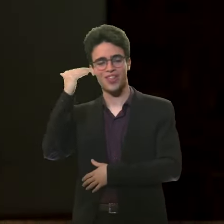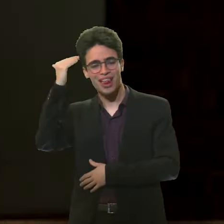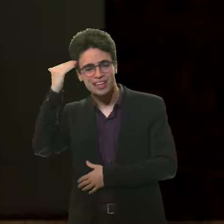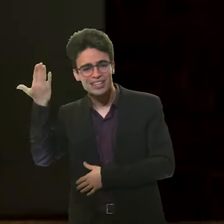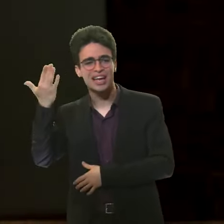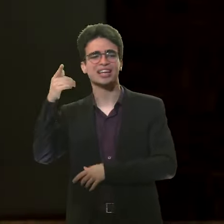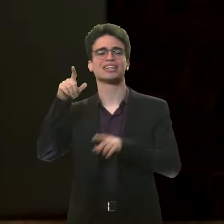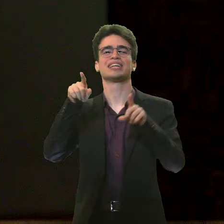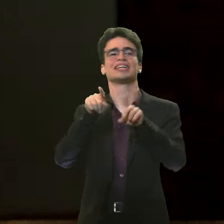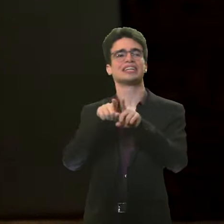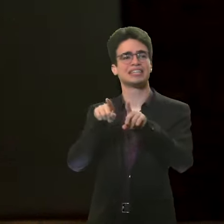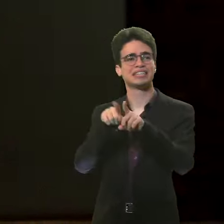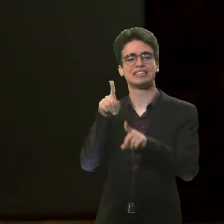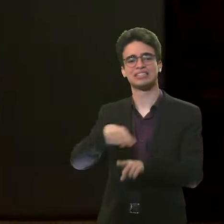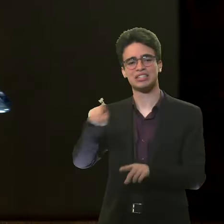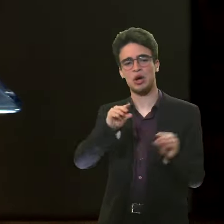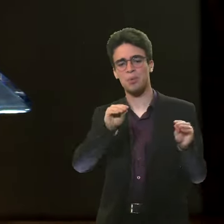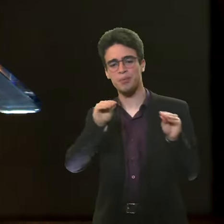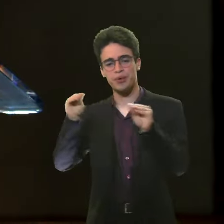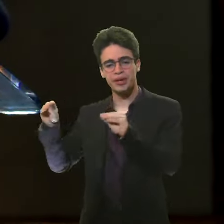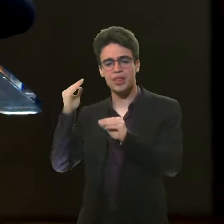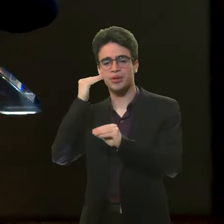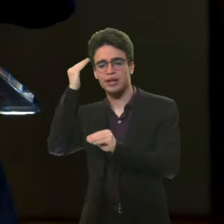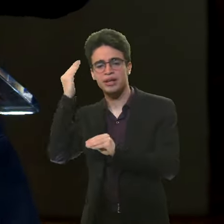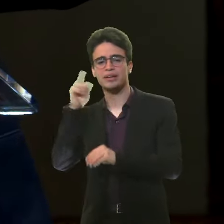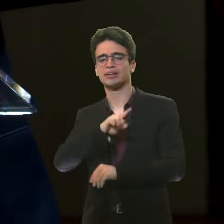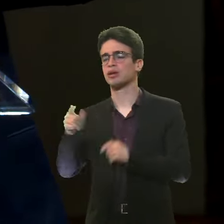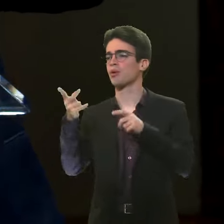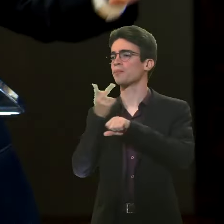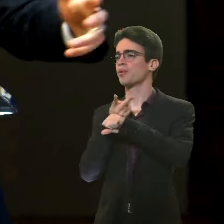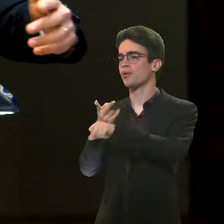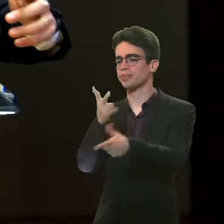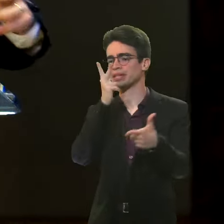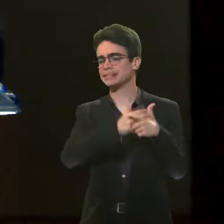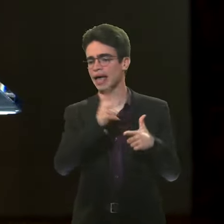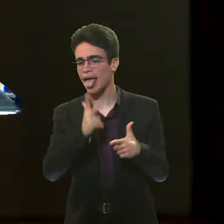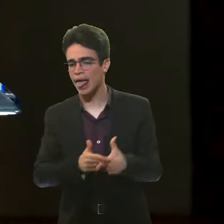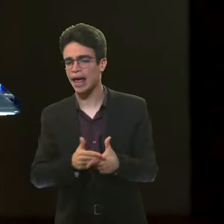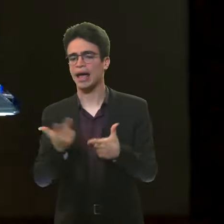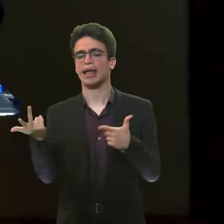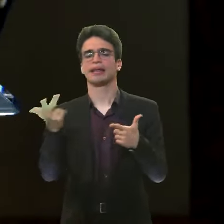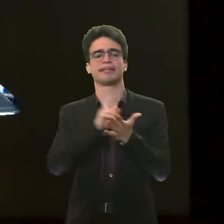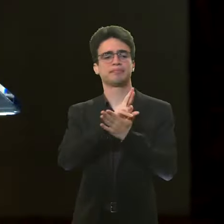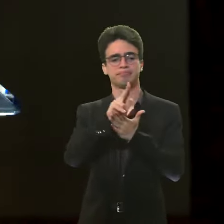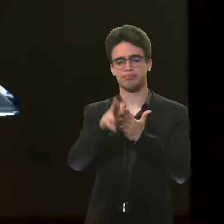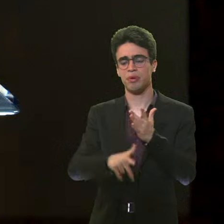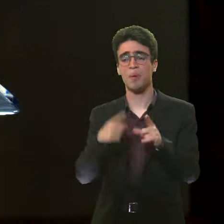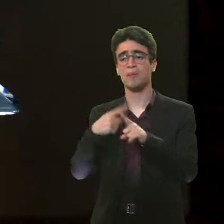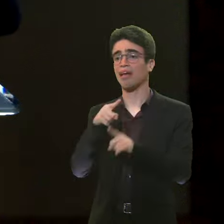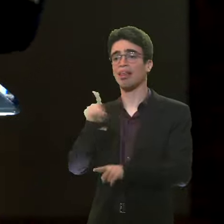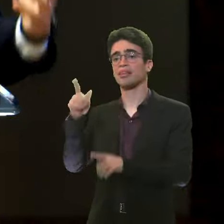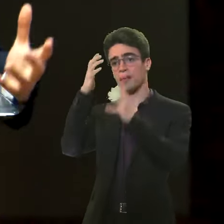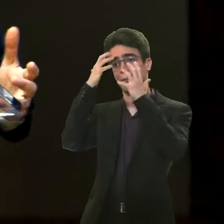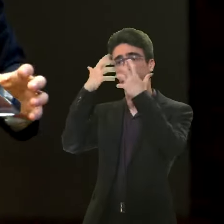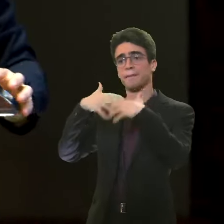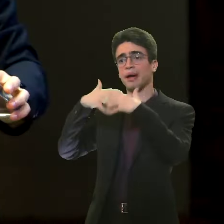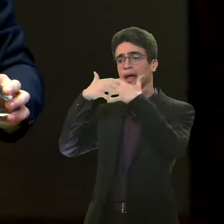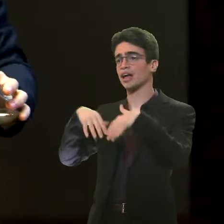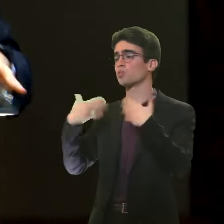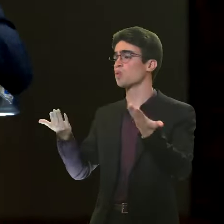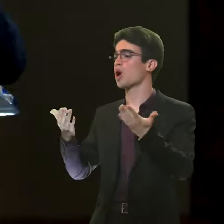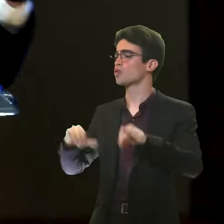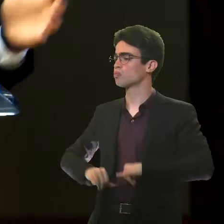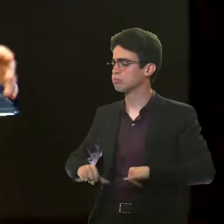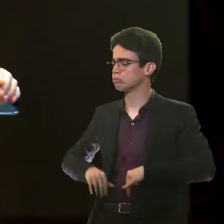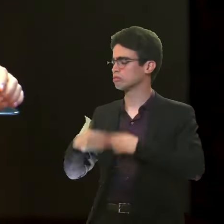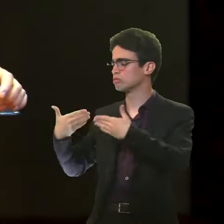para adolescência, indo para séries, para telas, porque ali não pensam no que estão passando, nas dificuldades que estão